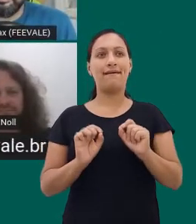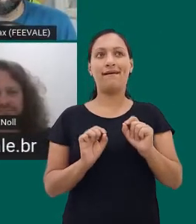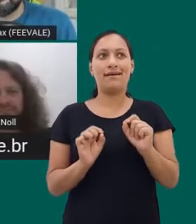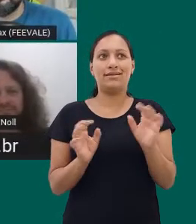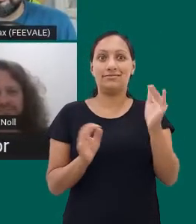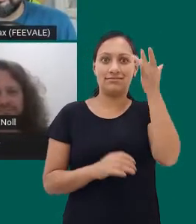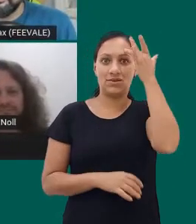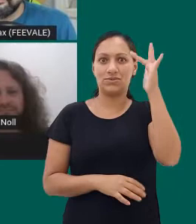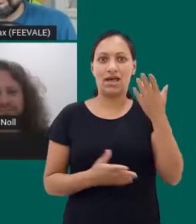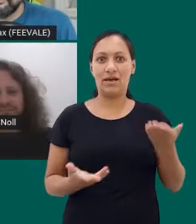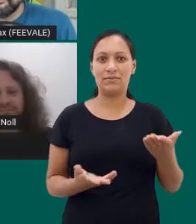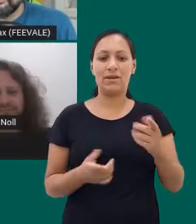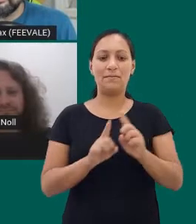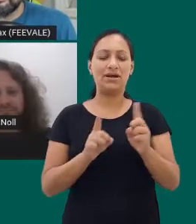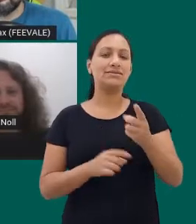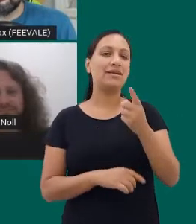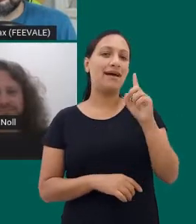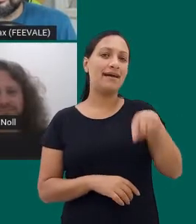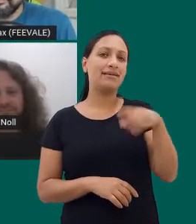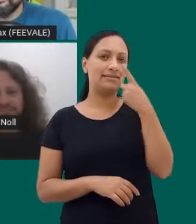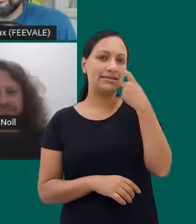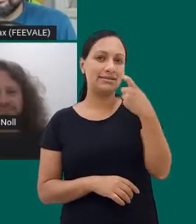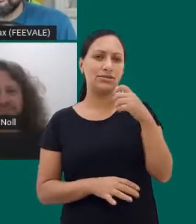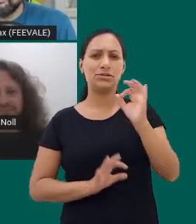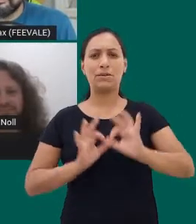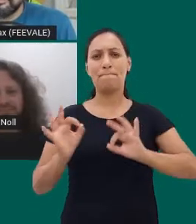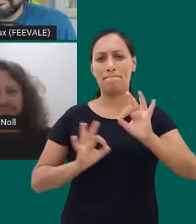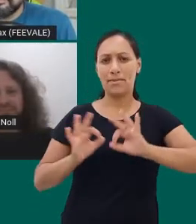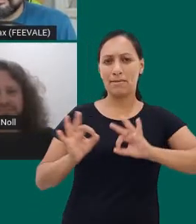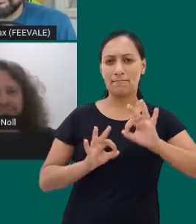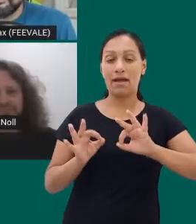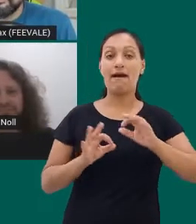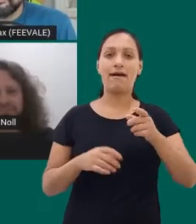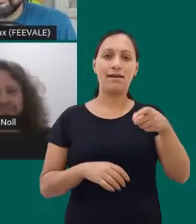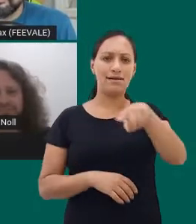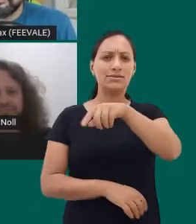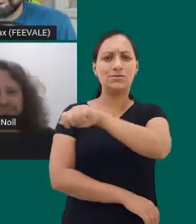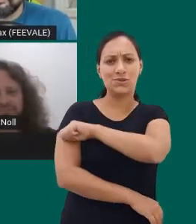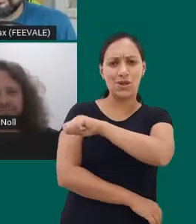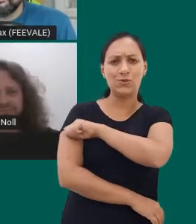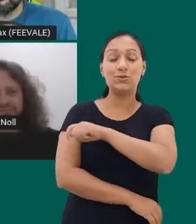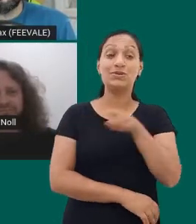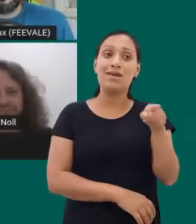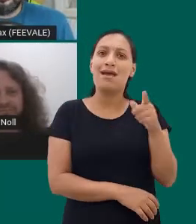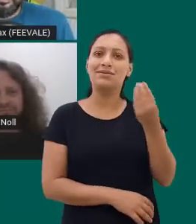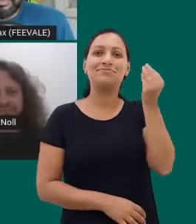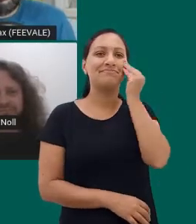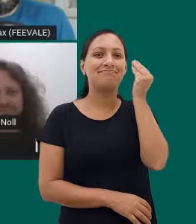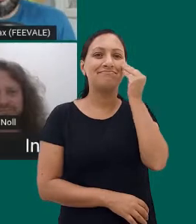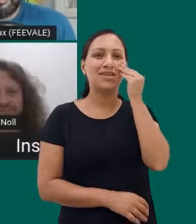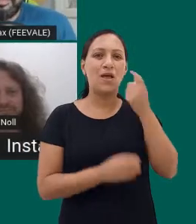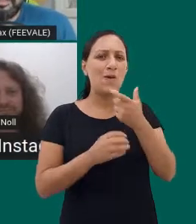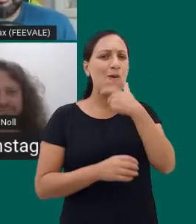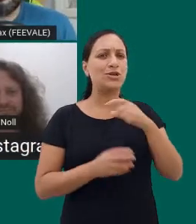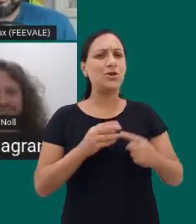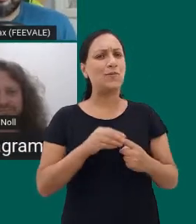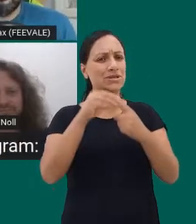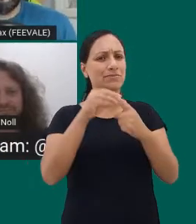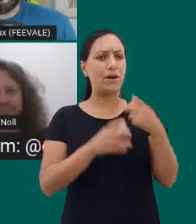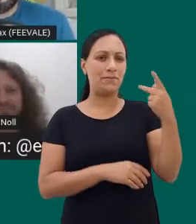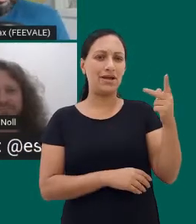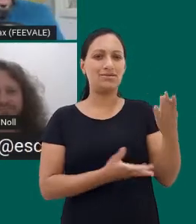Então, a gente é bem interessante porque a gente prepara eles e eles experimentam, que eu acho que é o principal, né, para essa